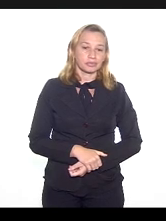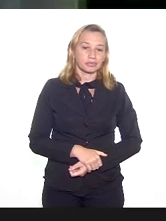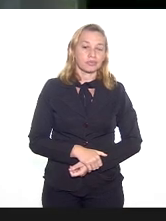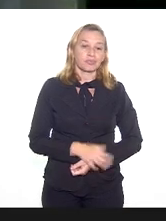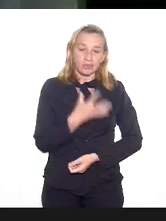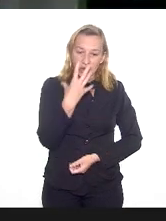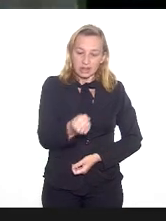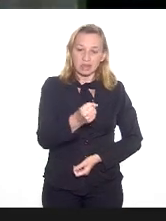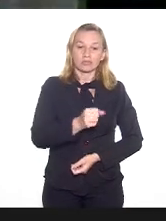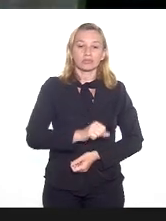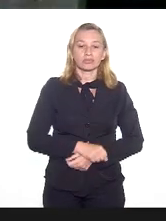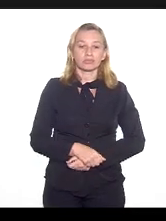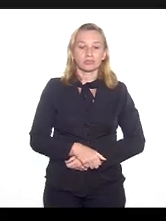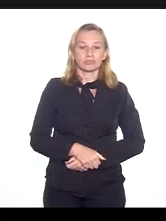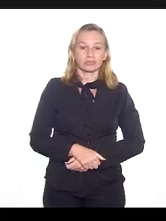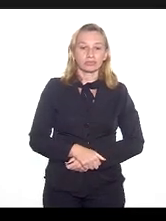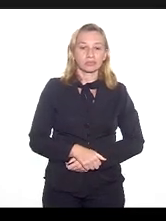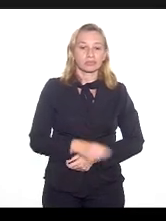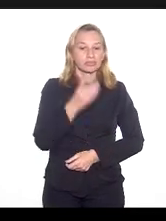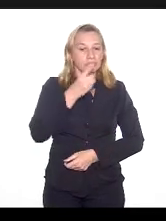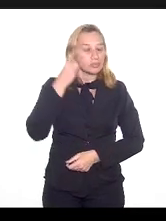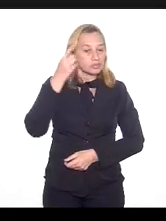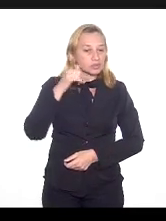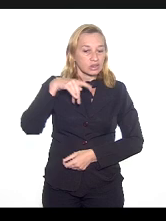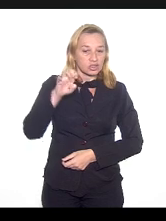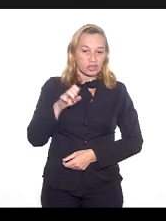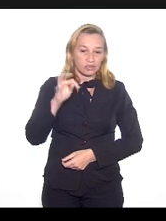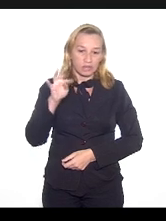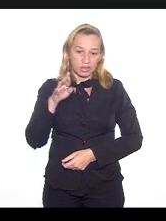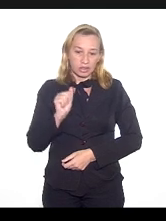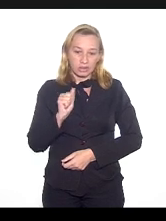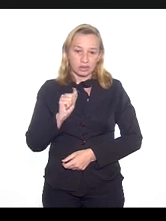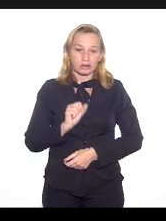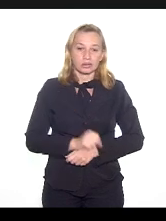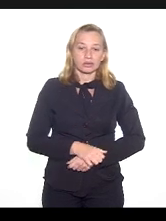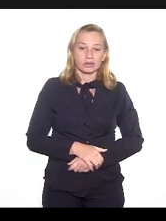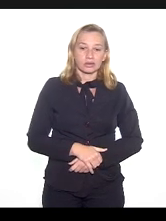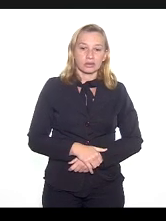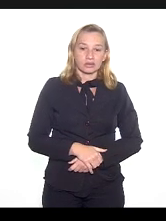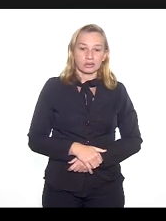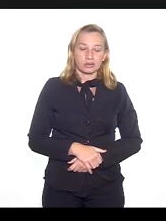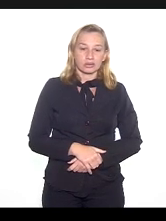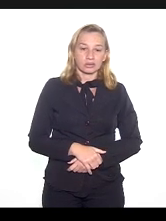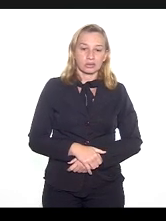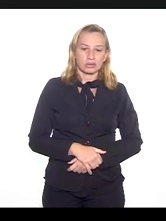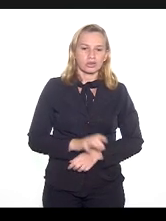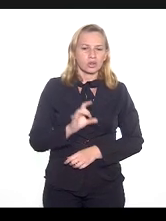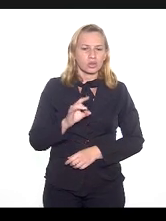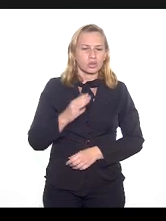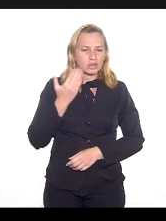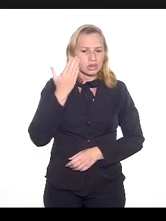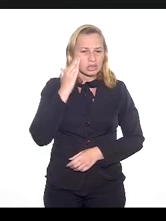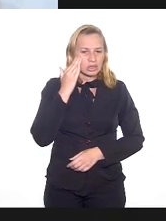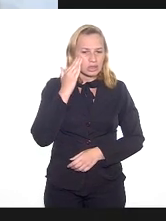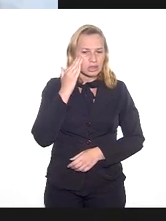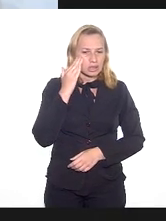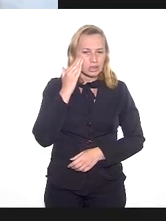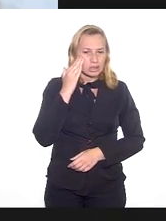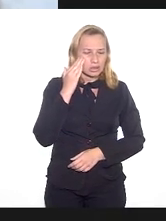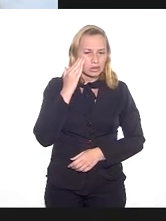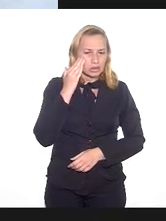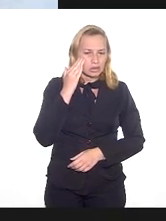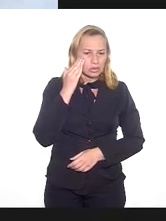Totalmente favorável. Deputado Alexandre Freitas. Ô Flávio, só deixa eu entender. O BNP